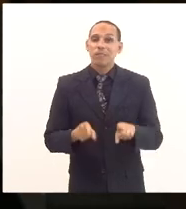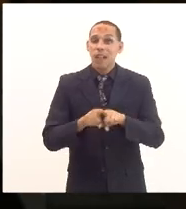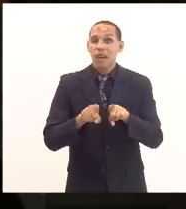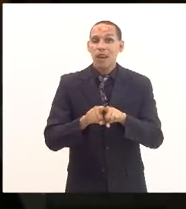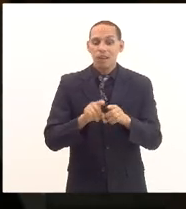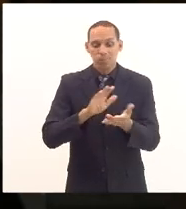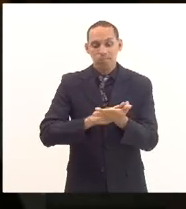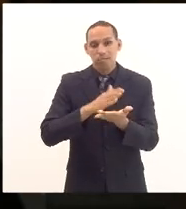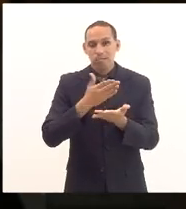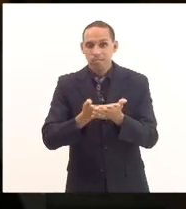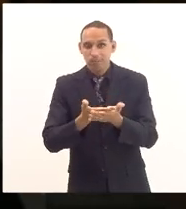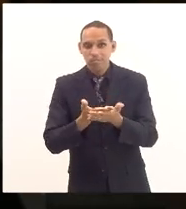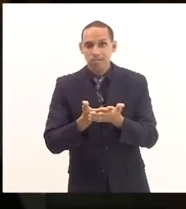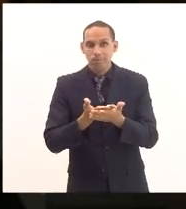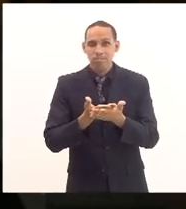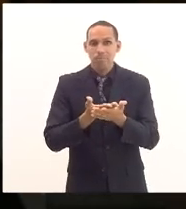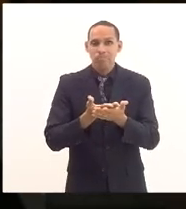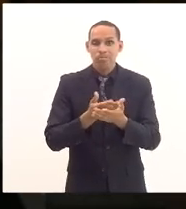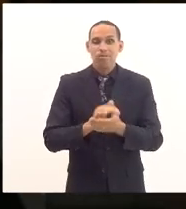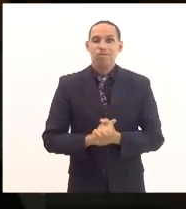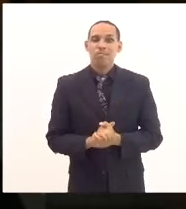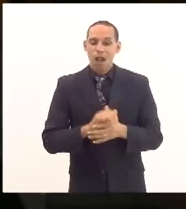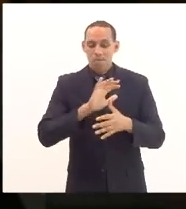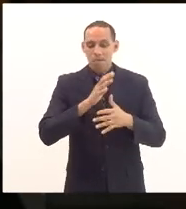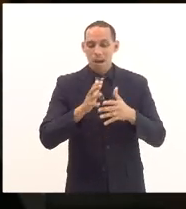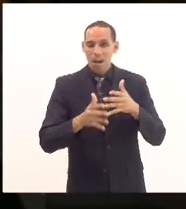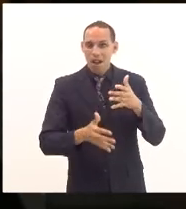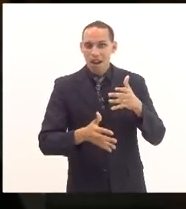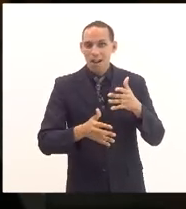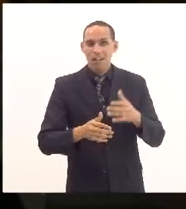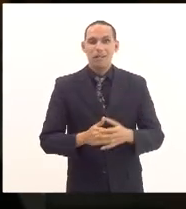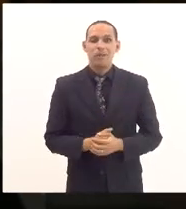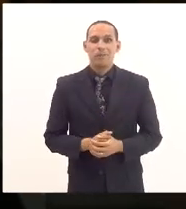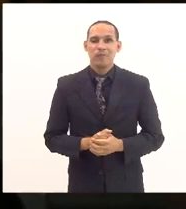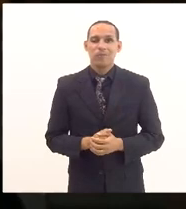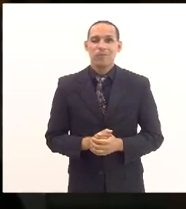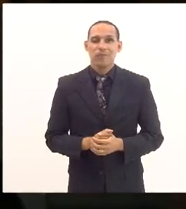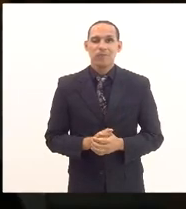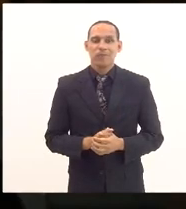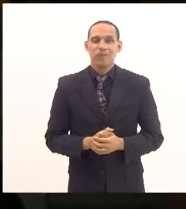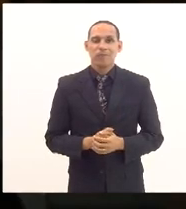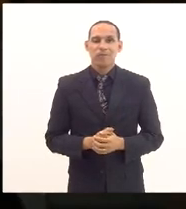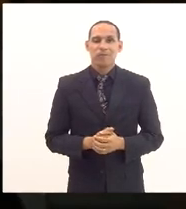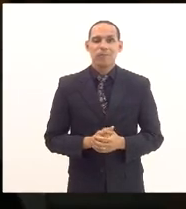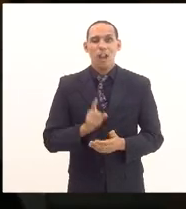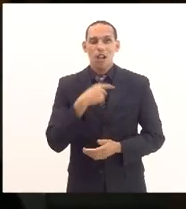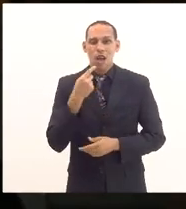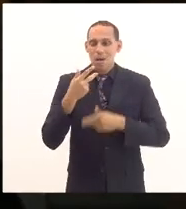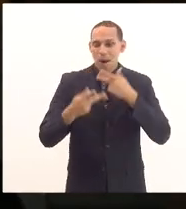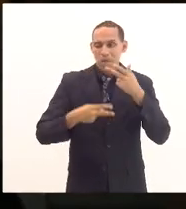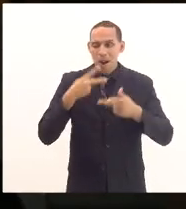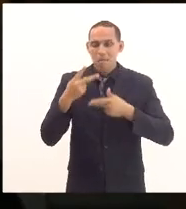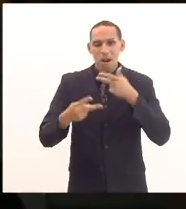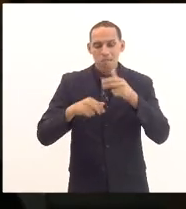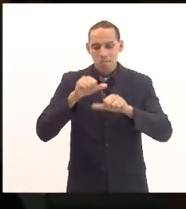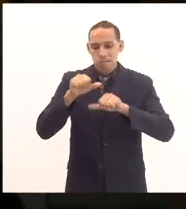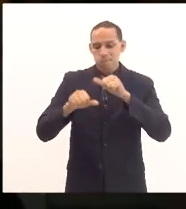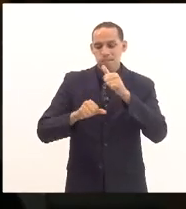senhor intérprete da linguagem de Libras, que leva a nossa voz